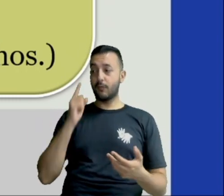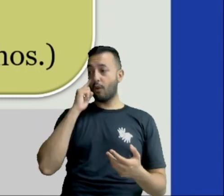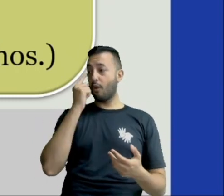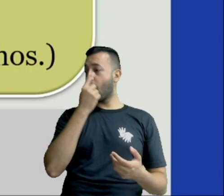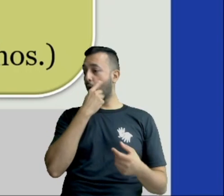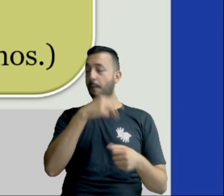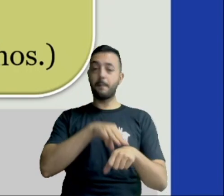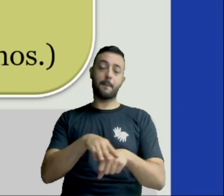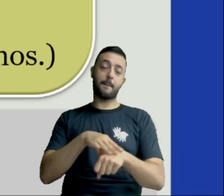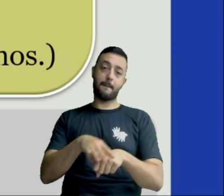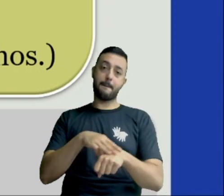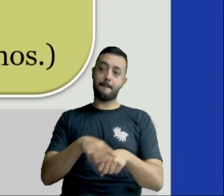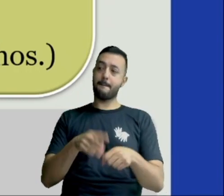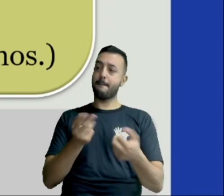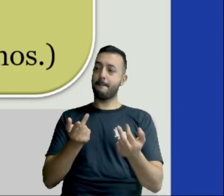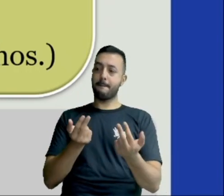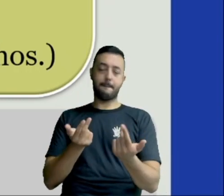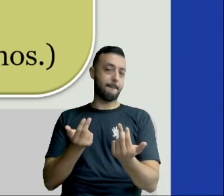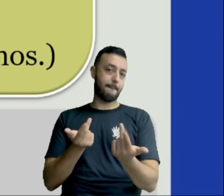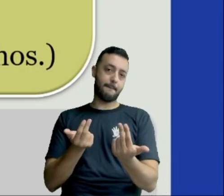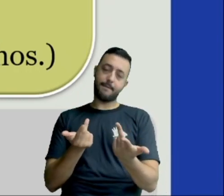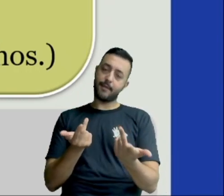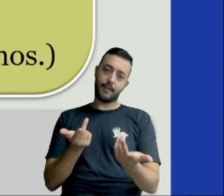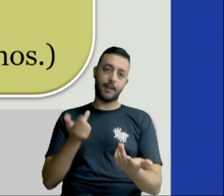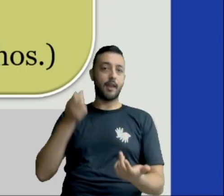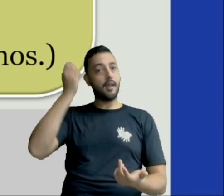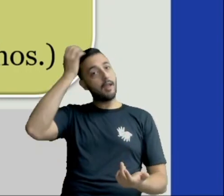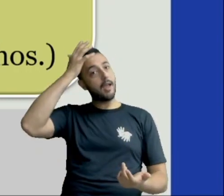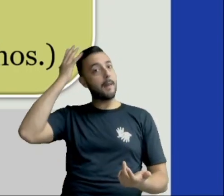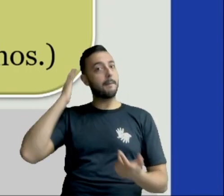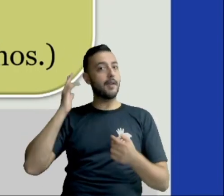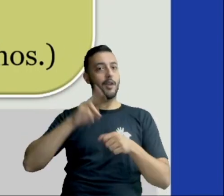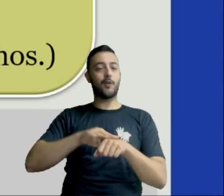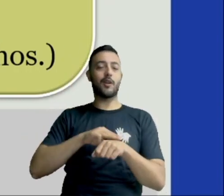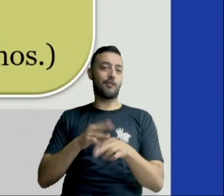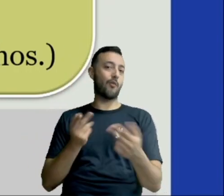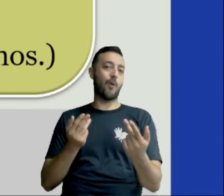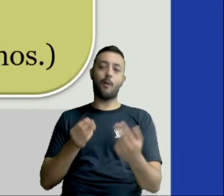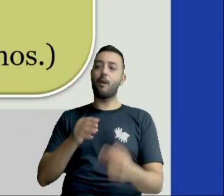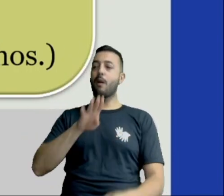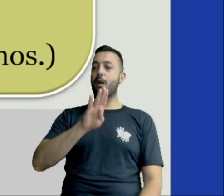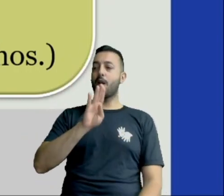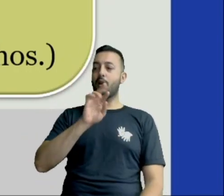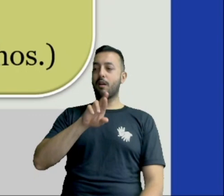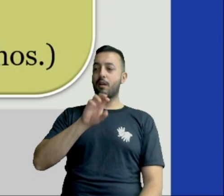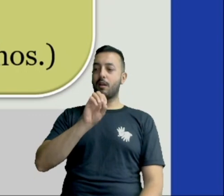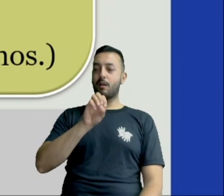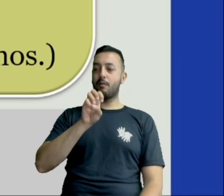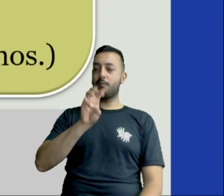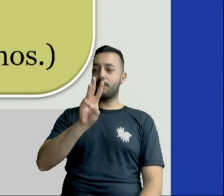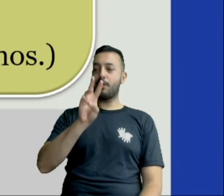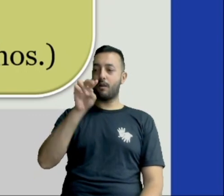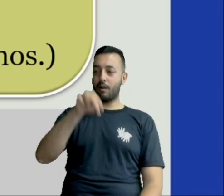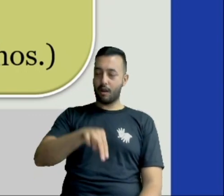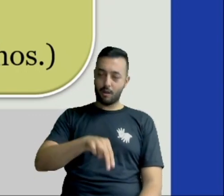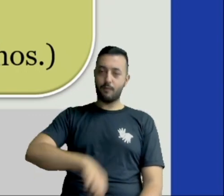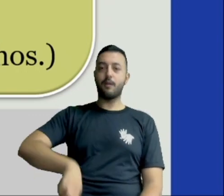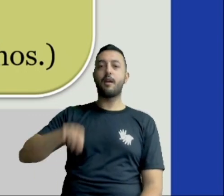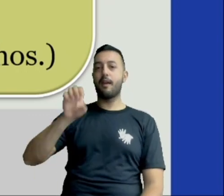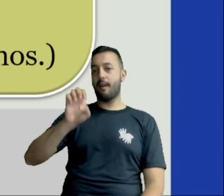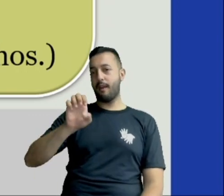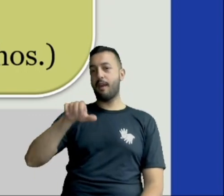olhos castanhos, segue o mesmo pensamento do cabelo castanho, tá? Brown, e agora a gente coloca olhos,